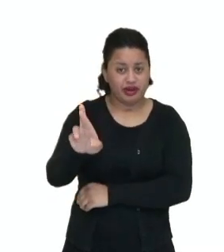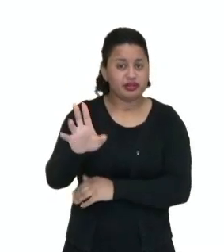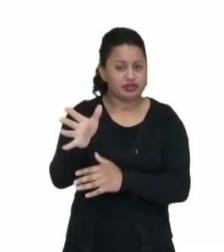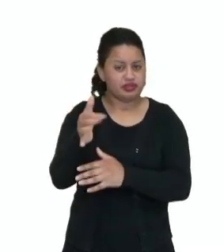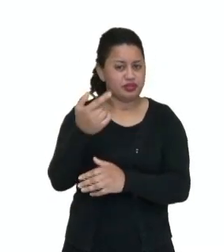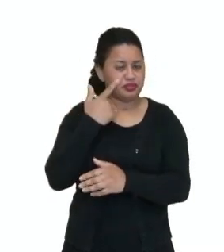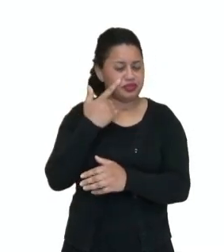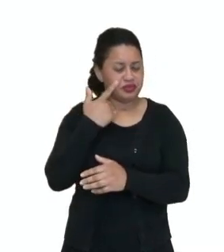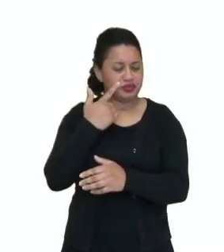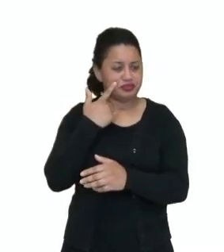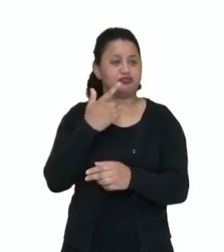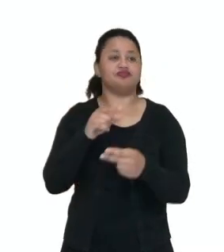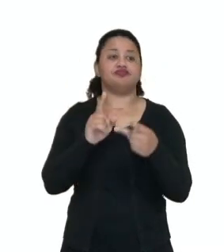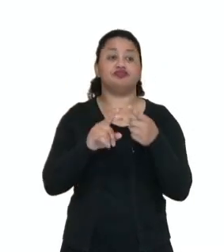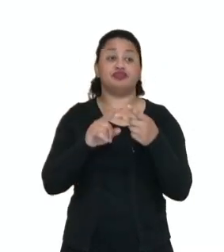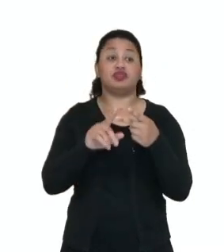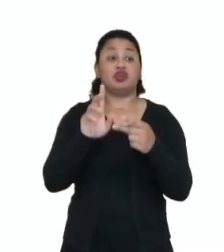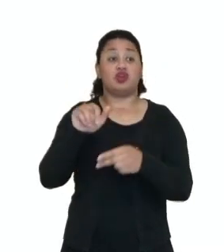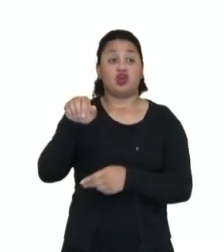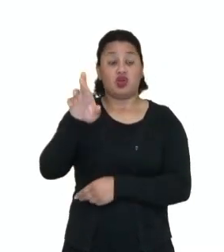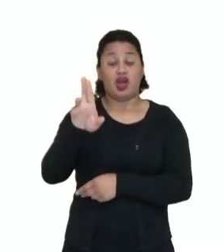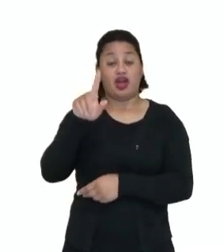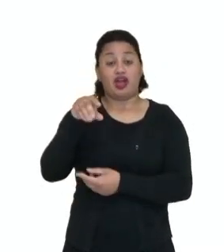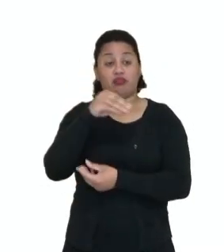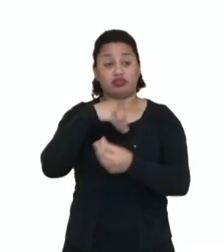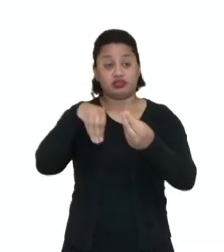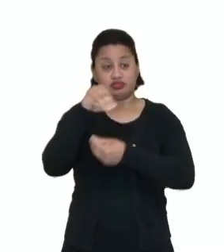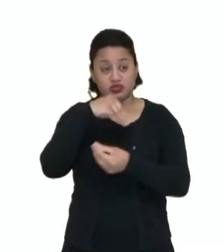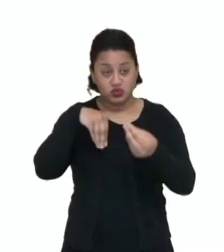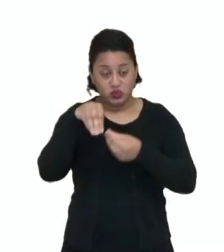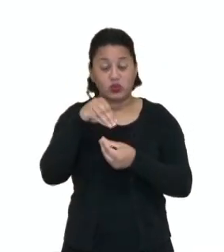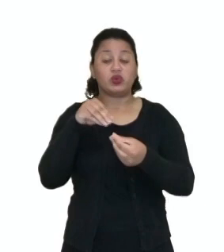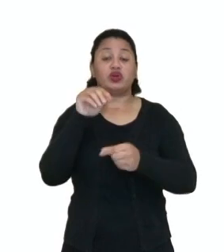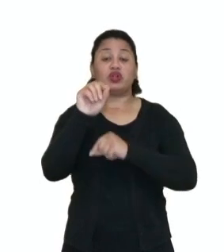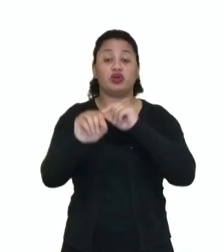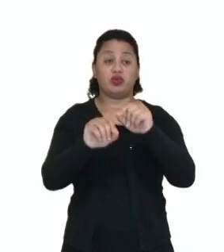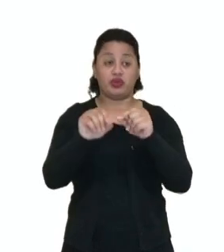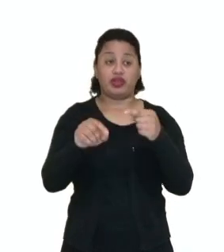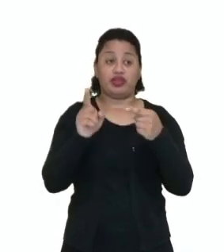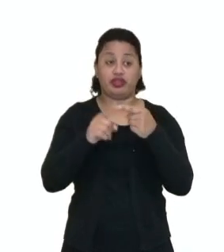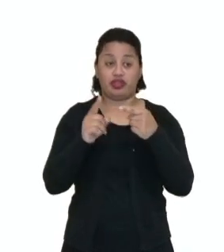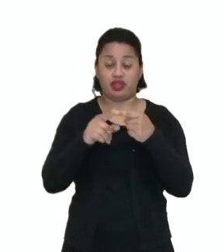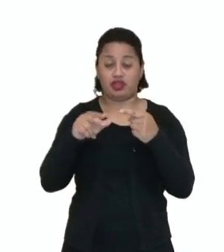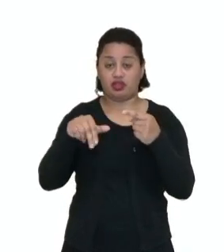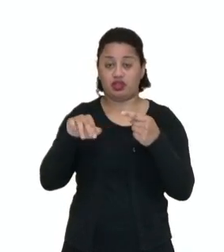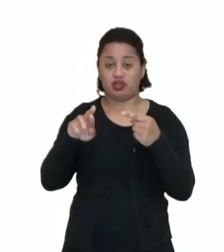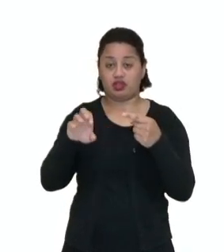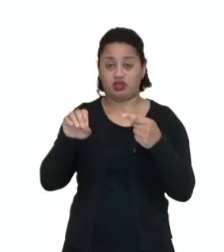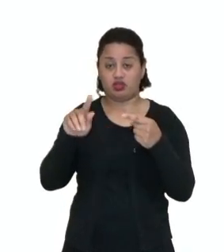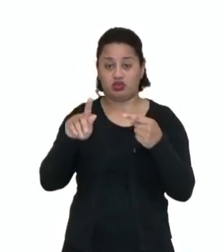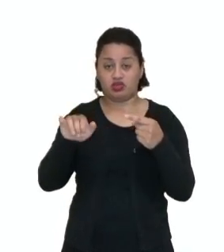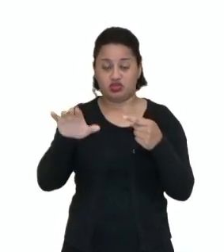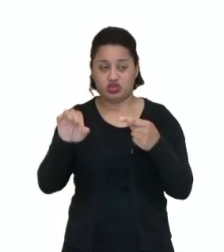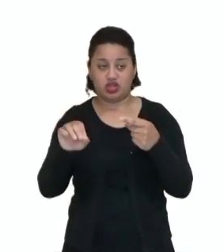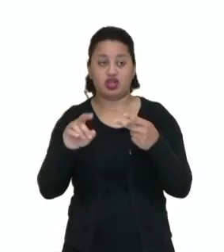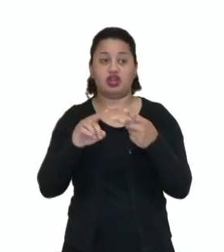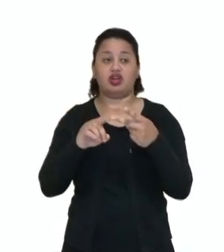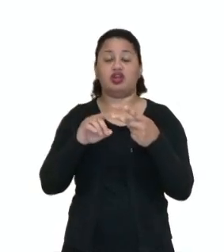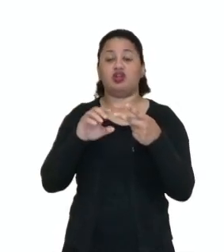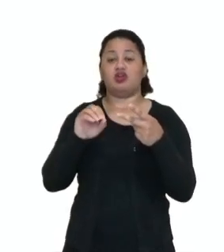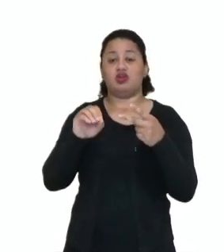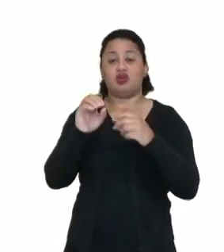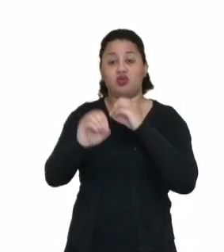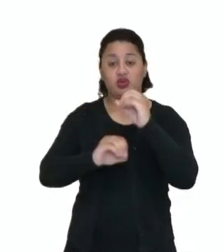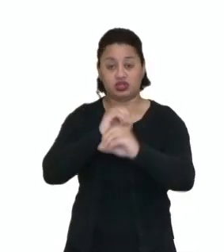Bora lá então conferir? O ar é uma mistura formada por gás nitrogênio, o